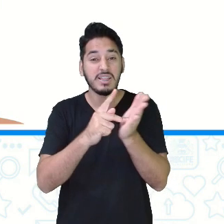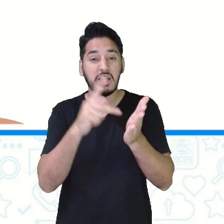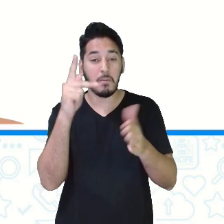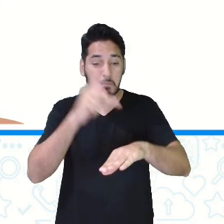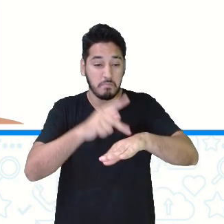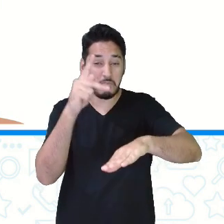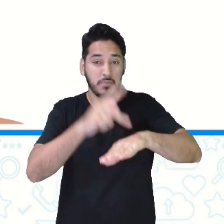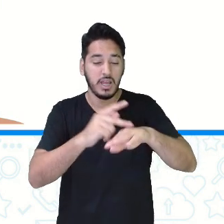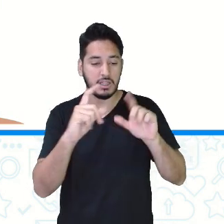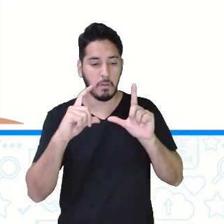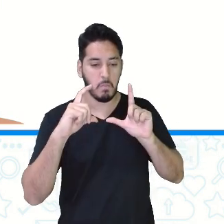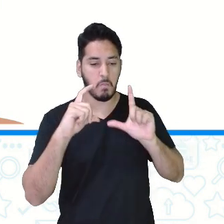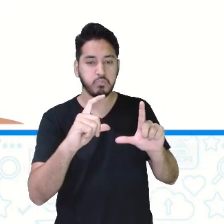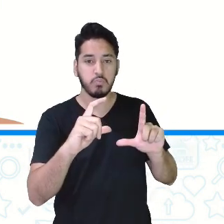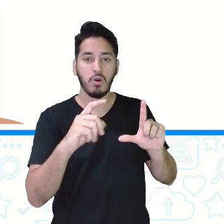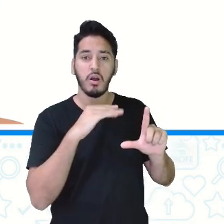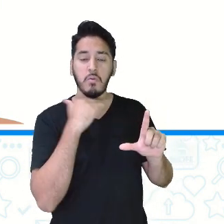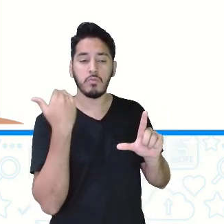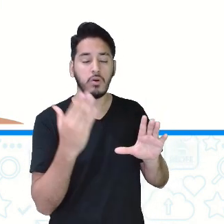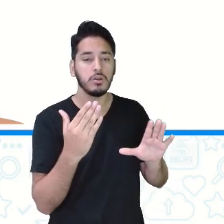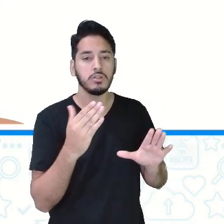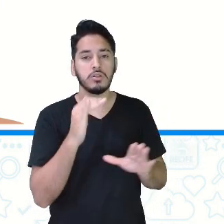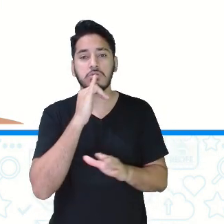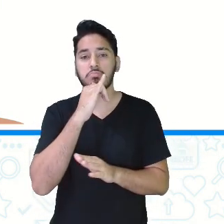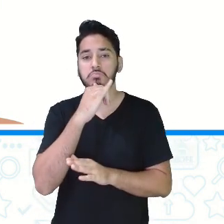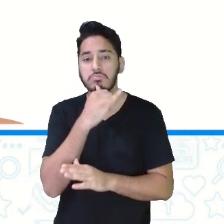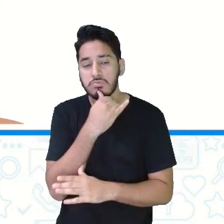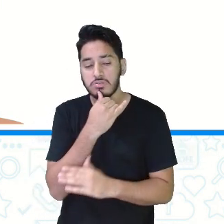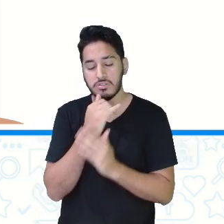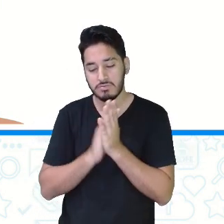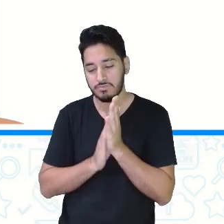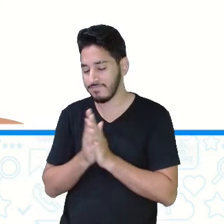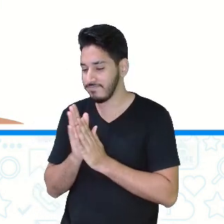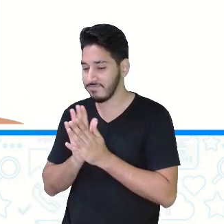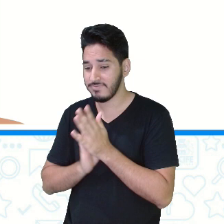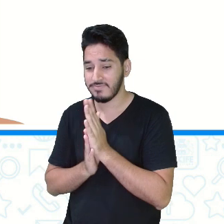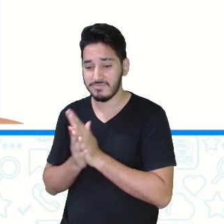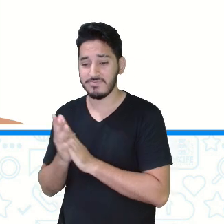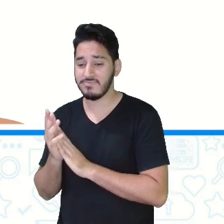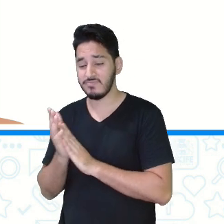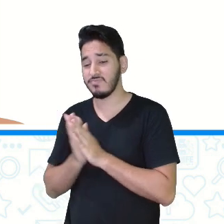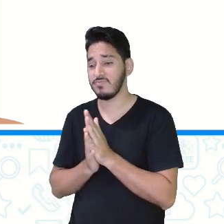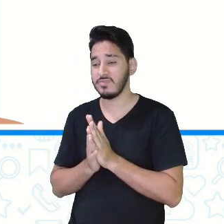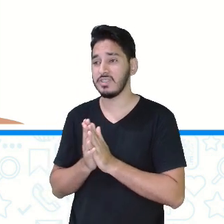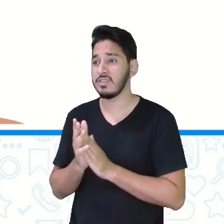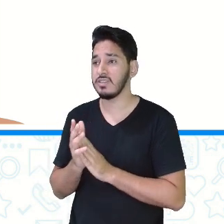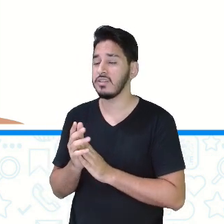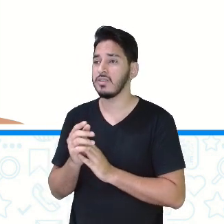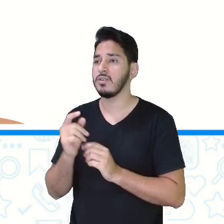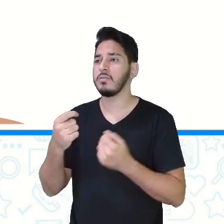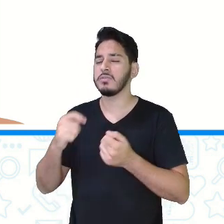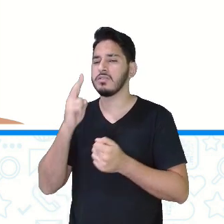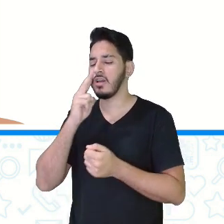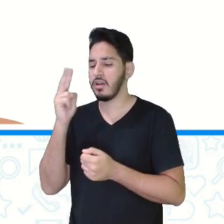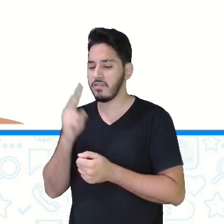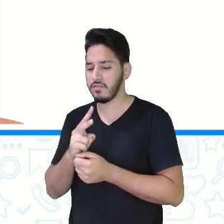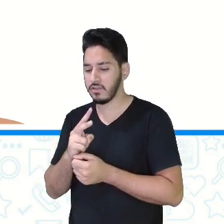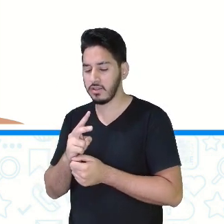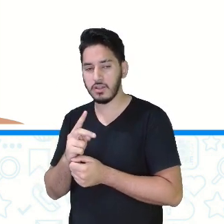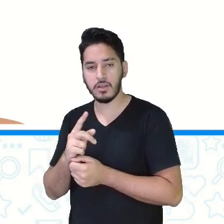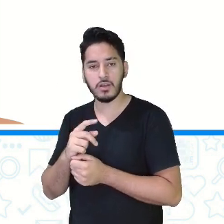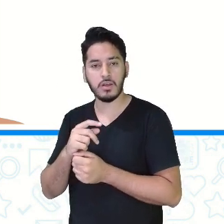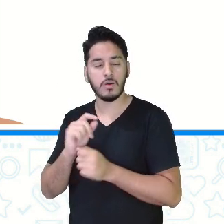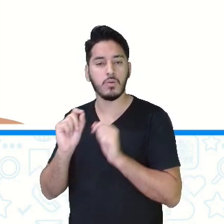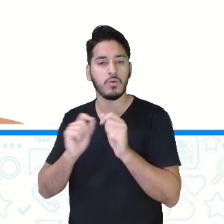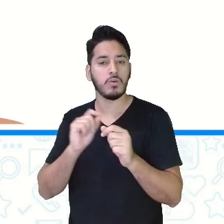pela morte. Triste, desdita do viajante, havia mais uma coisa para ver ali. Uma